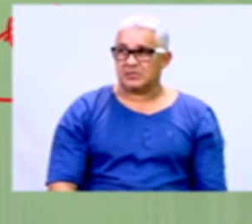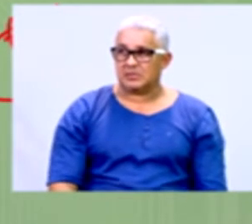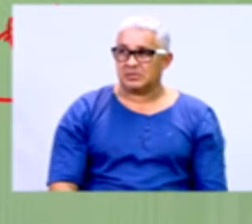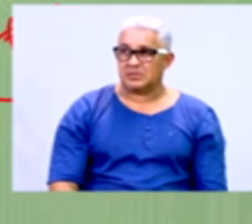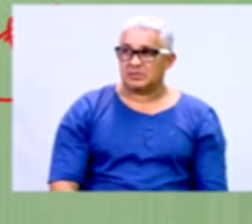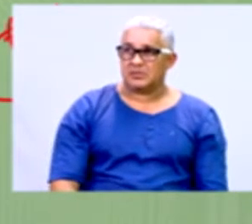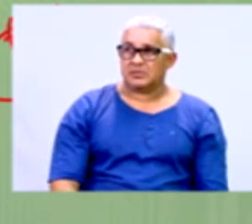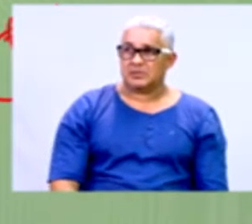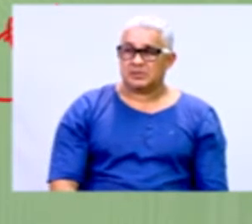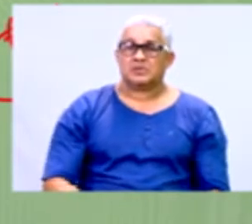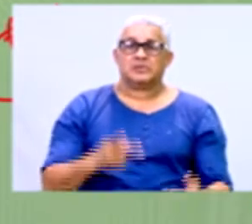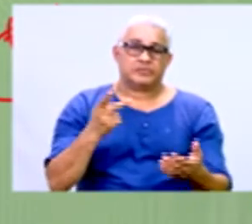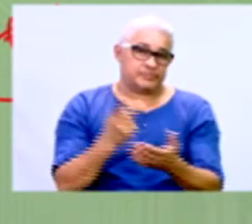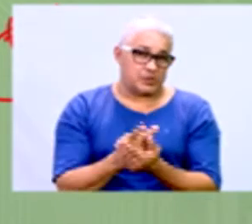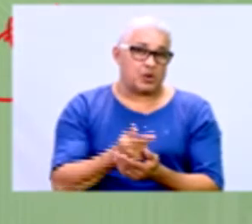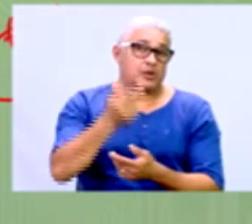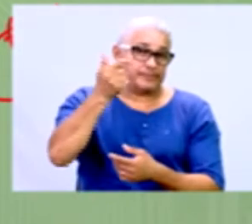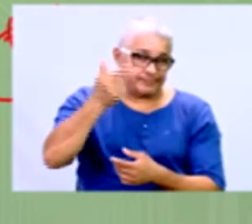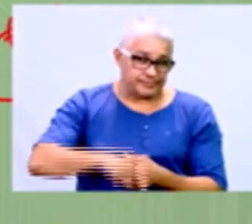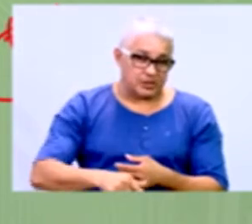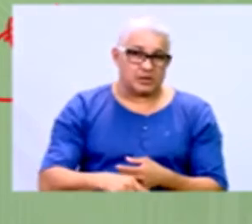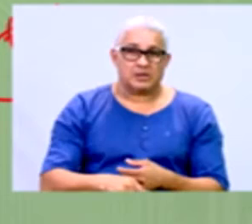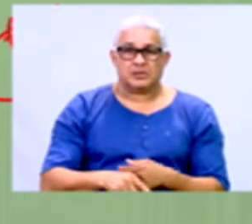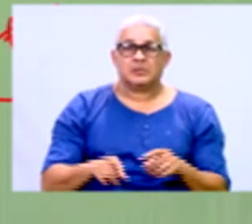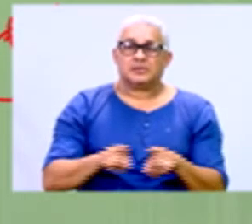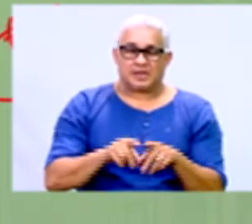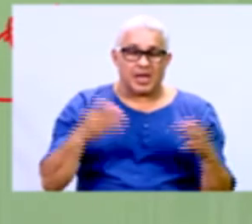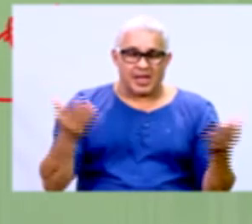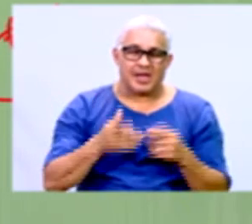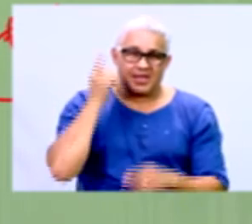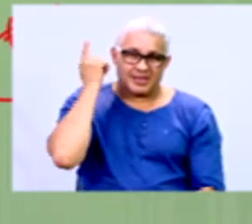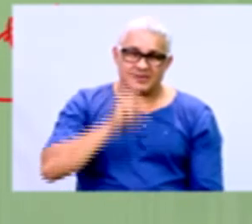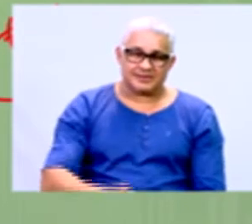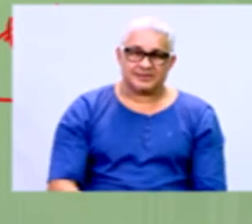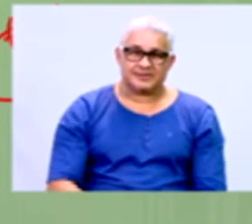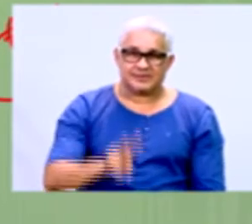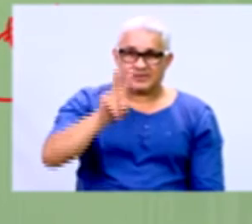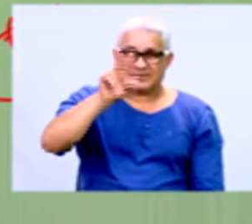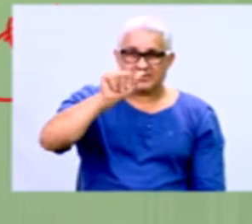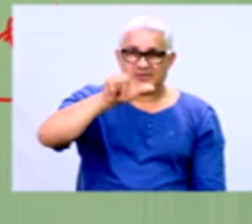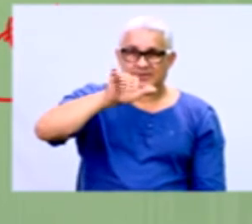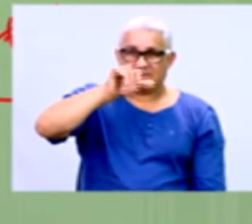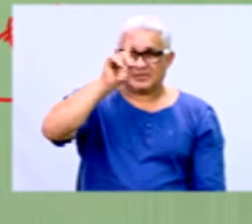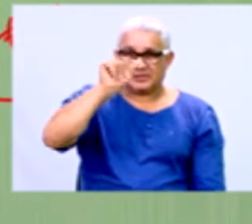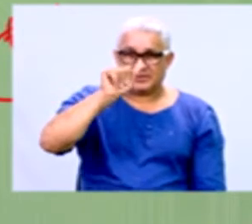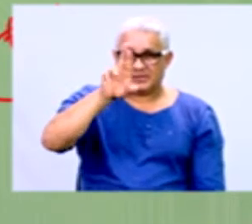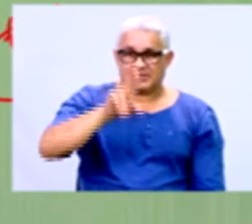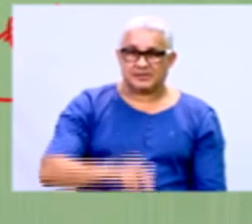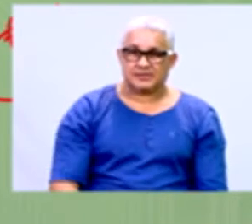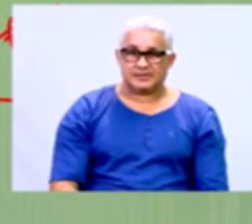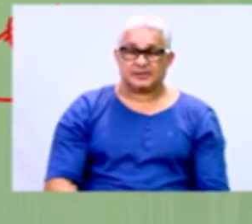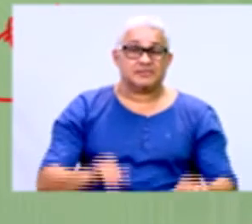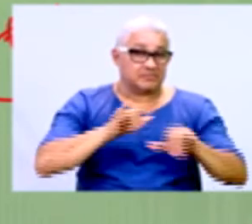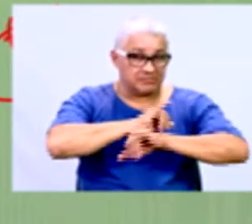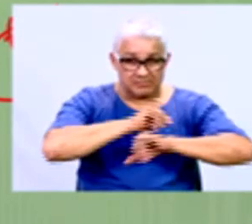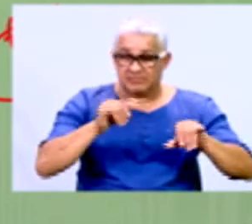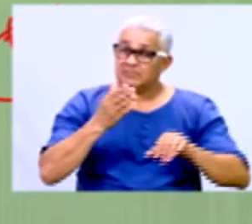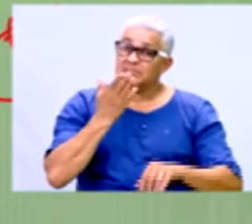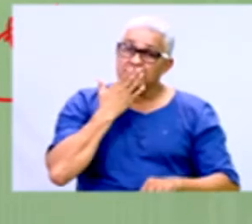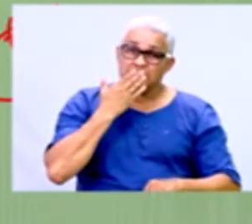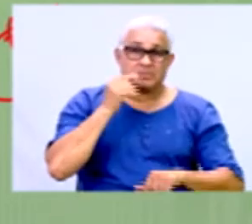bonitinha aí dizendo você conseguiu validar o seu JSON, né? Então, essas informações é um formato da gente